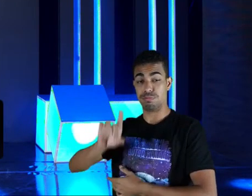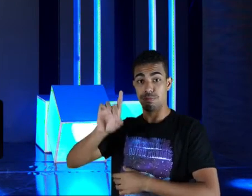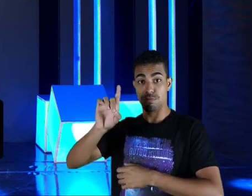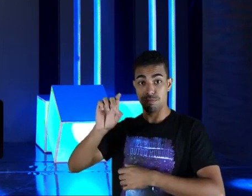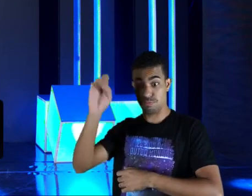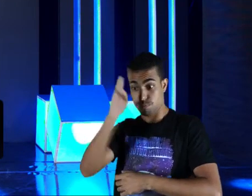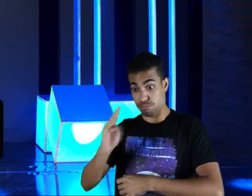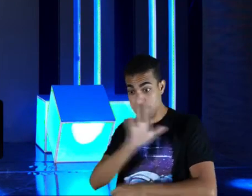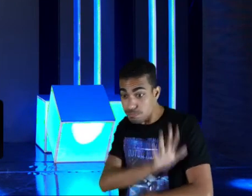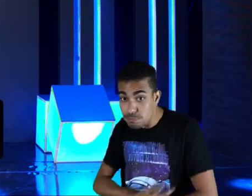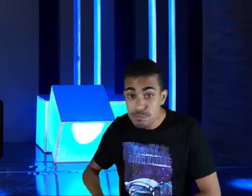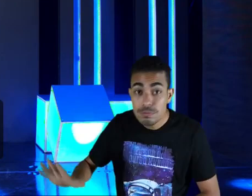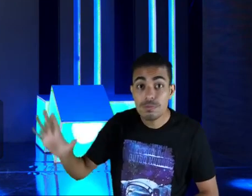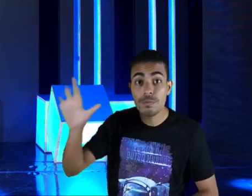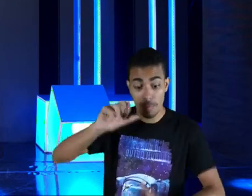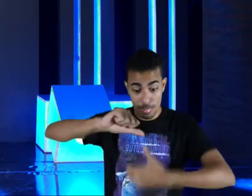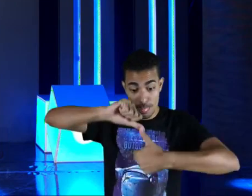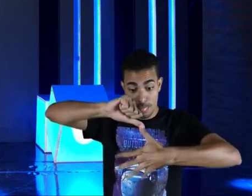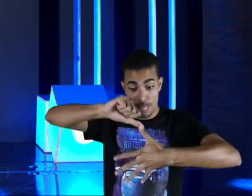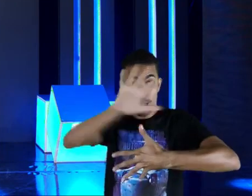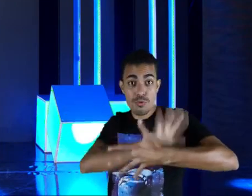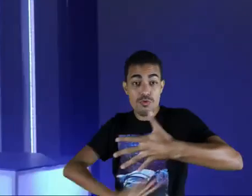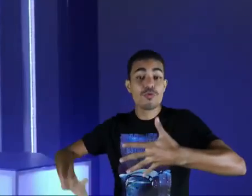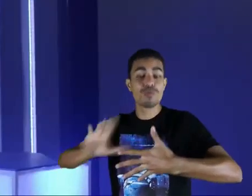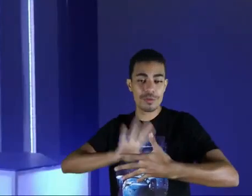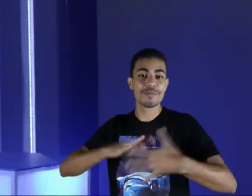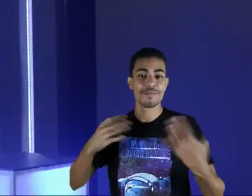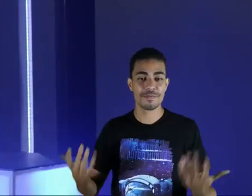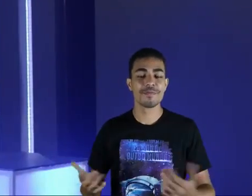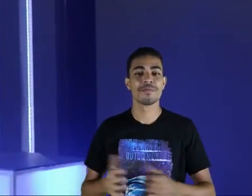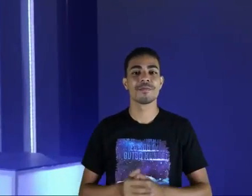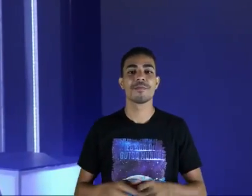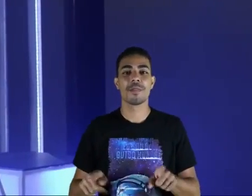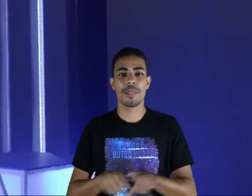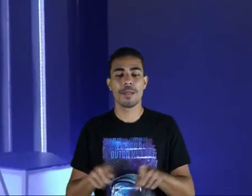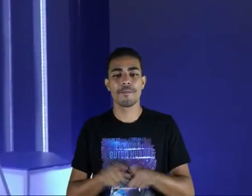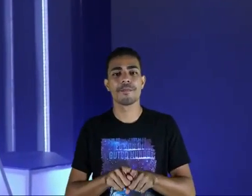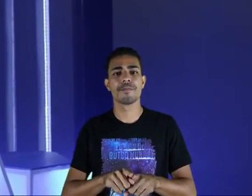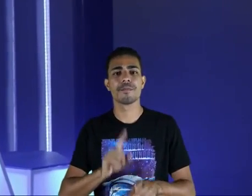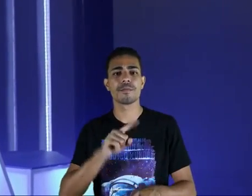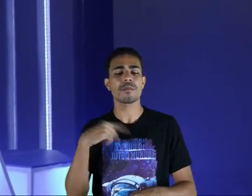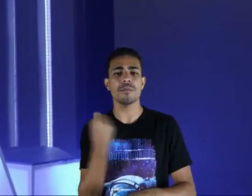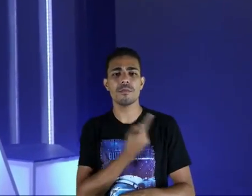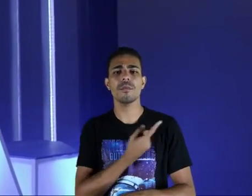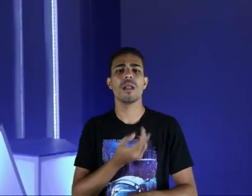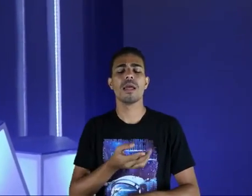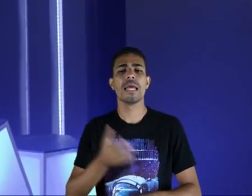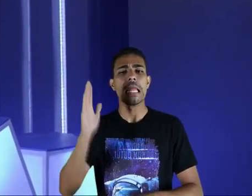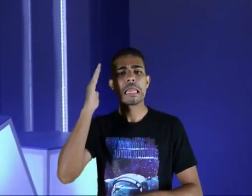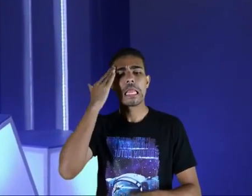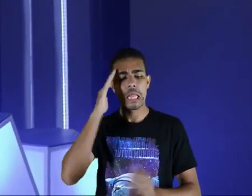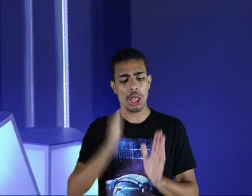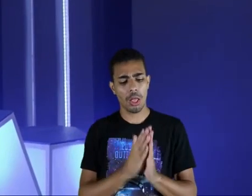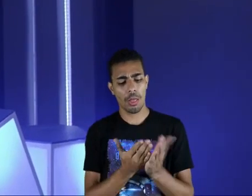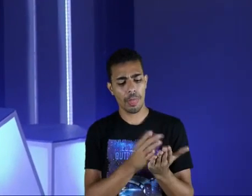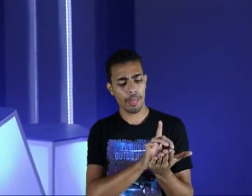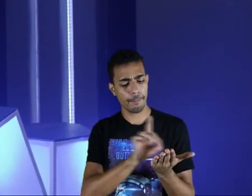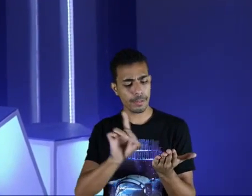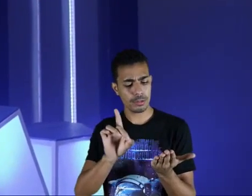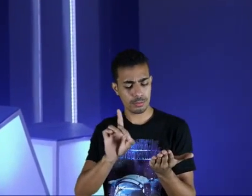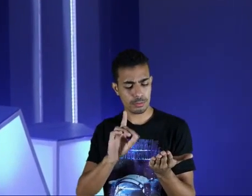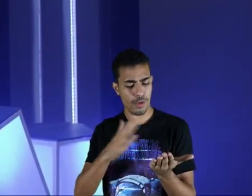sul-americana. Doutor Rodrigo, quando a gente pensa na Palavra de Deus, que é a nossa base, nós ficamos, colocamos de maneira